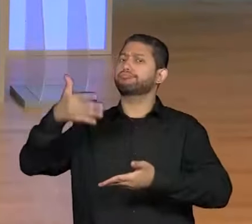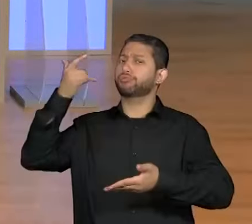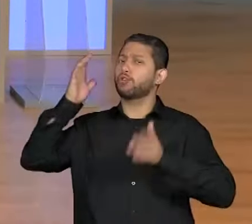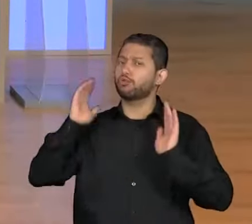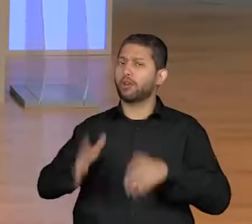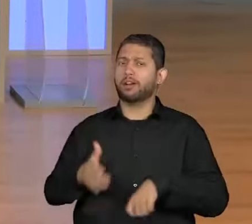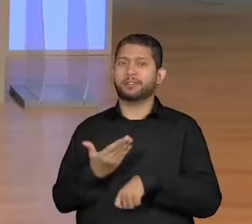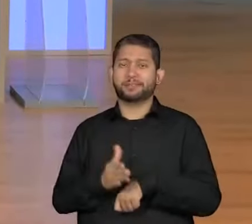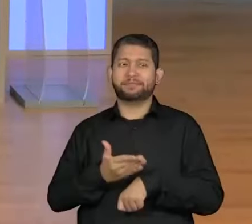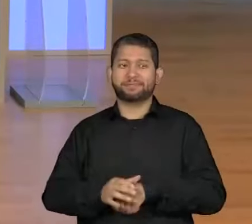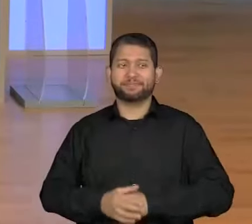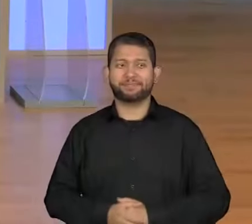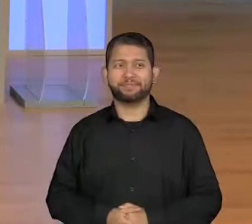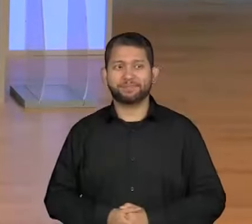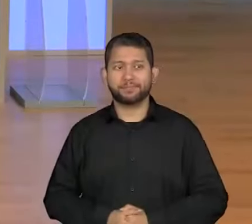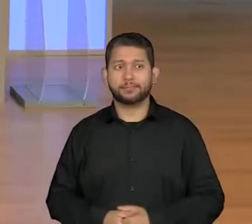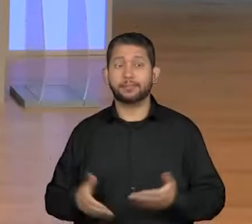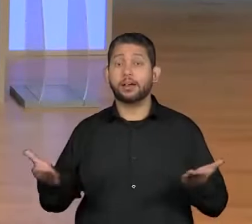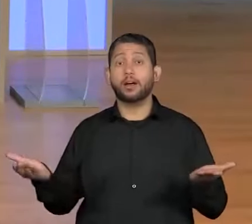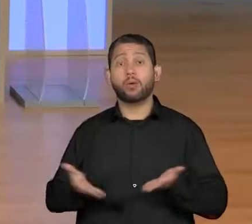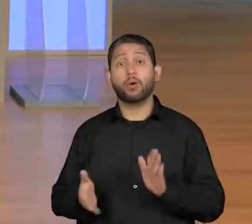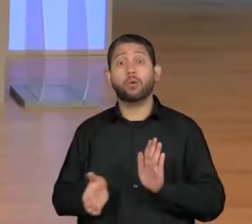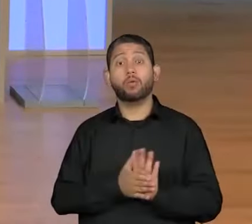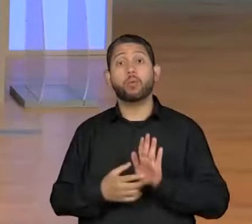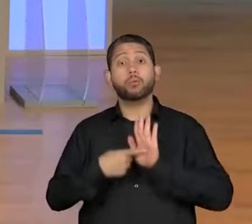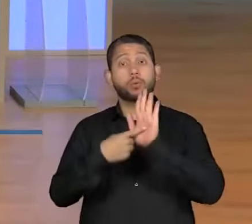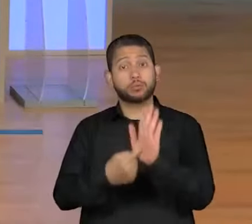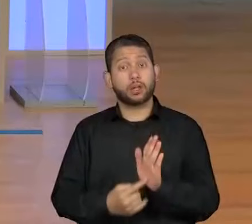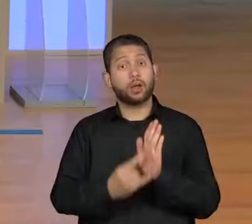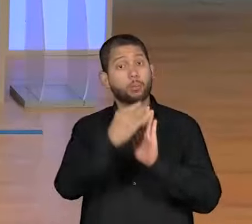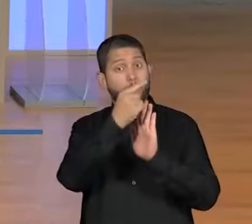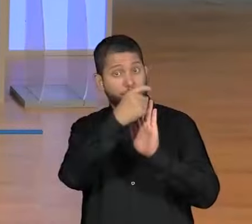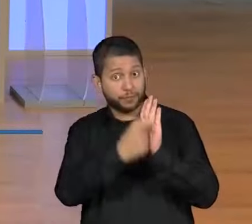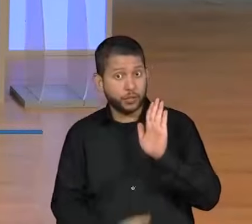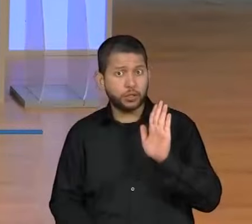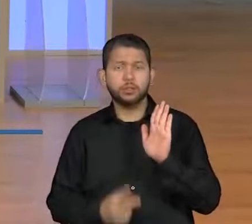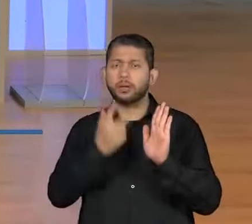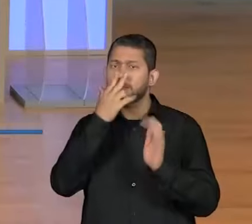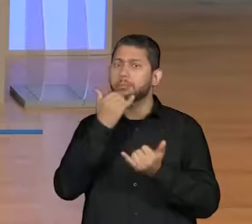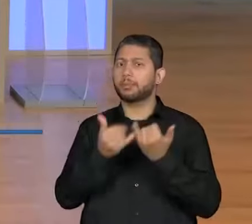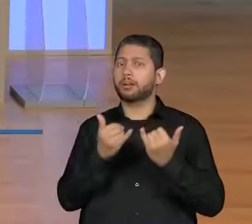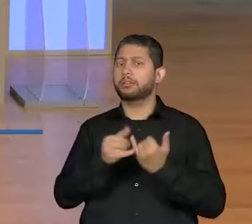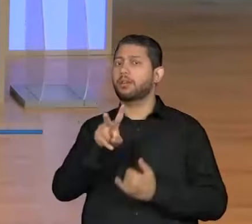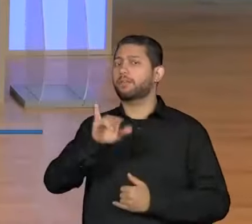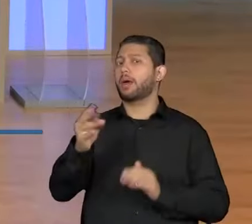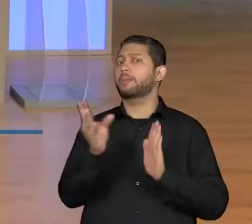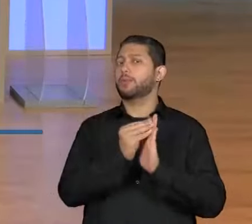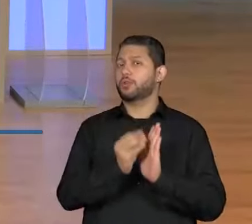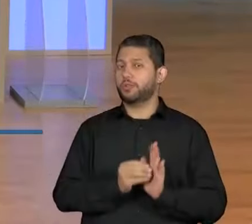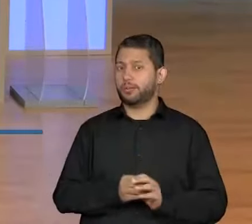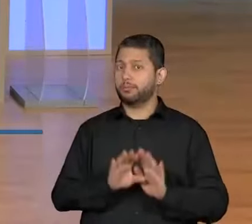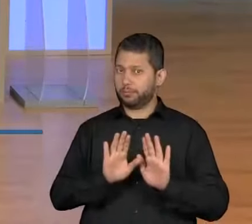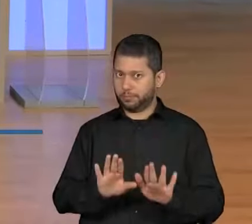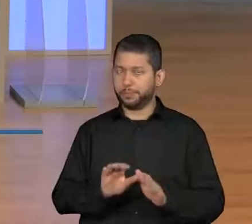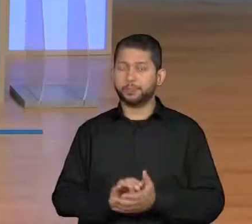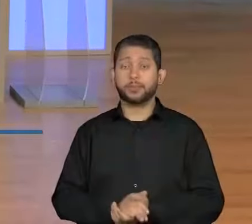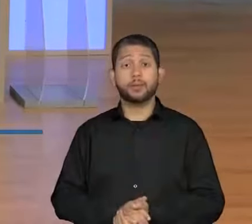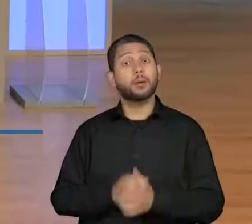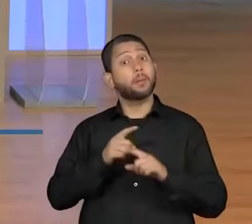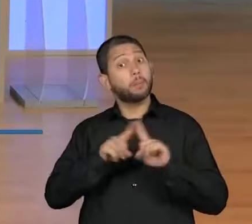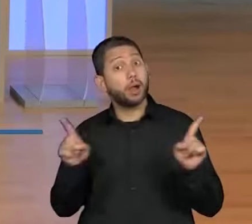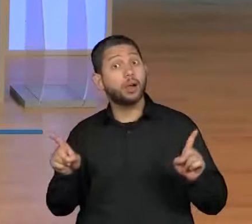um pouquinho a seguir uma ficha também que eles vão preencher bem semelhante aí. Mas, como dissemos anteriormente, podem